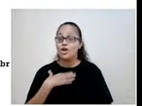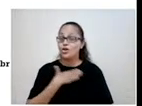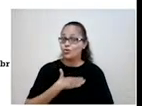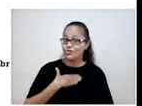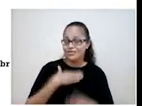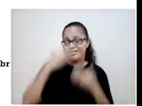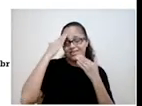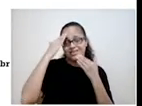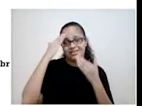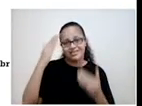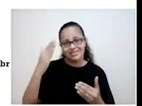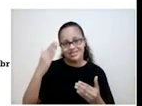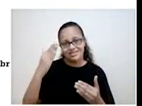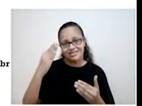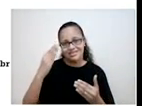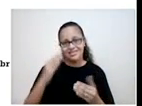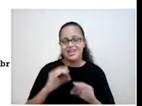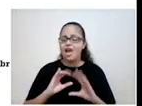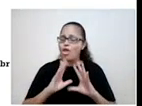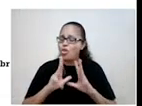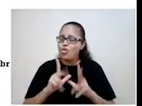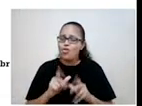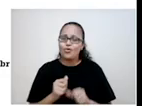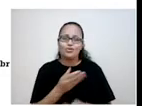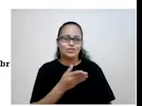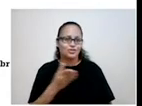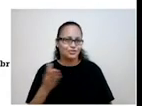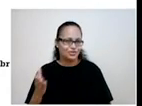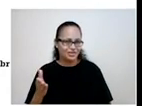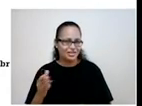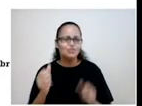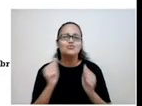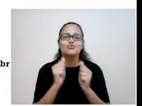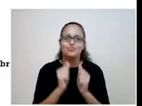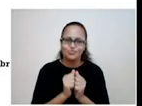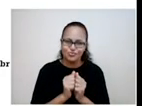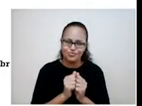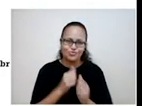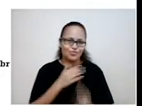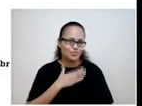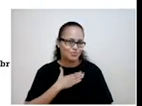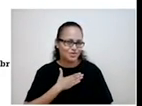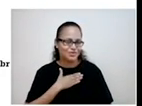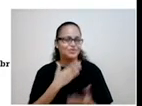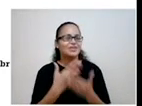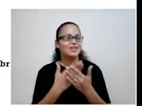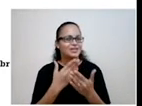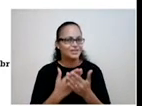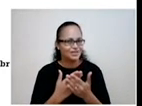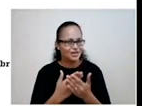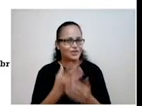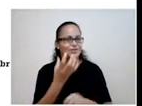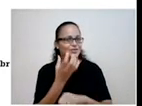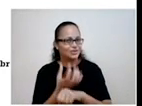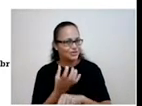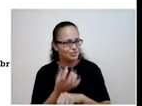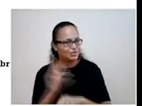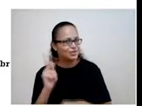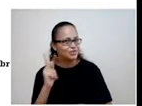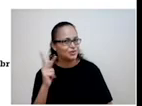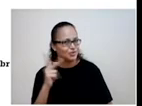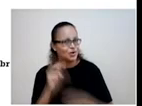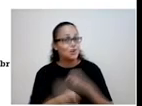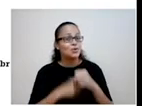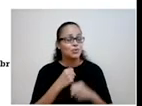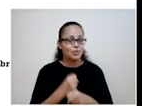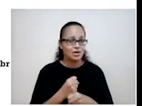de agradecer a todos vocês que participaram junto comigo dessas aulas de história ao longo do ano. Não